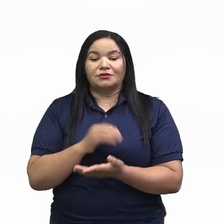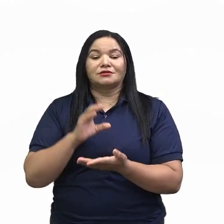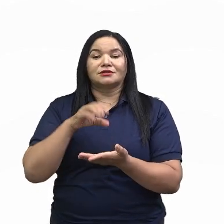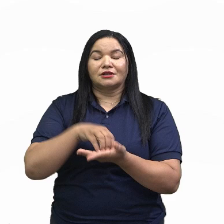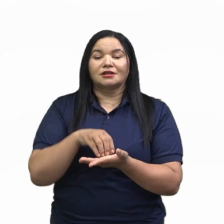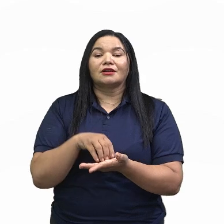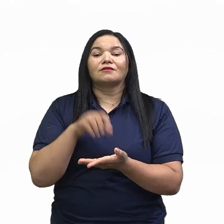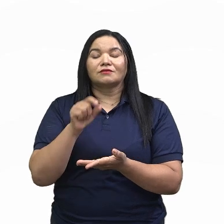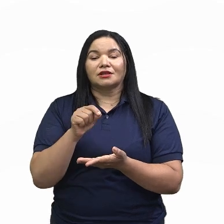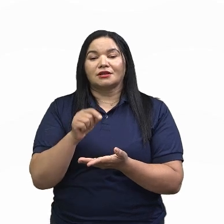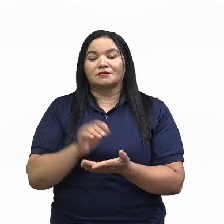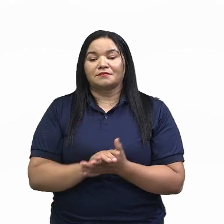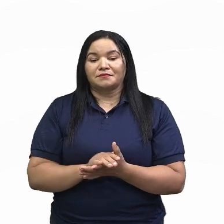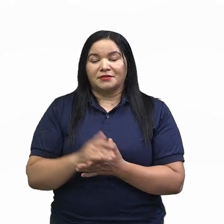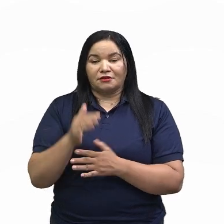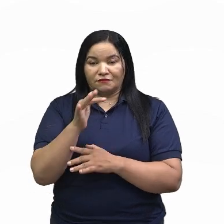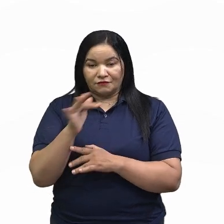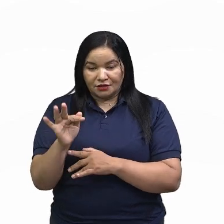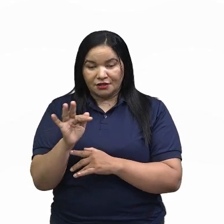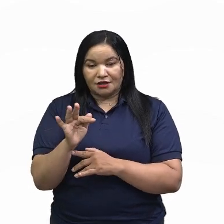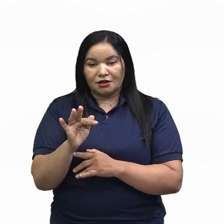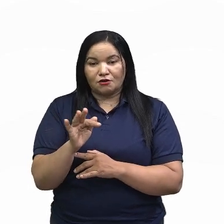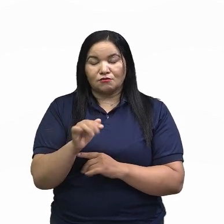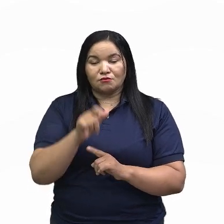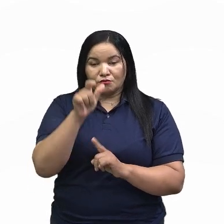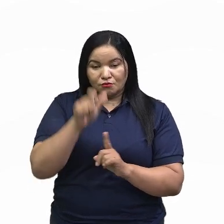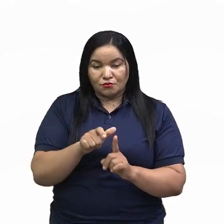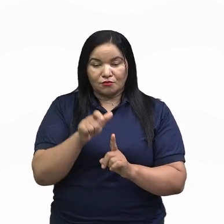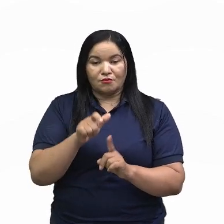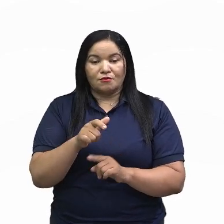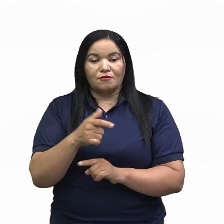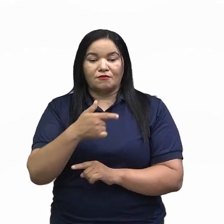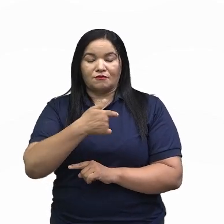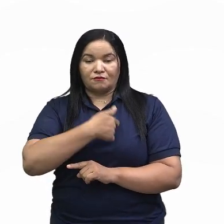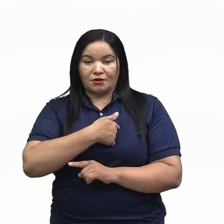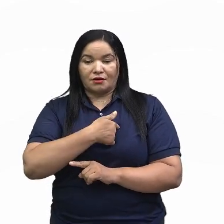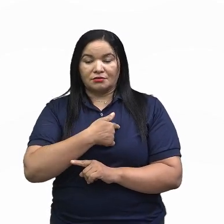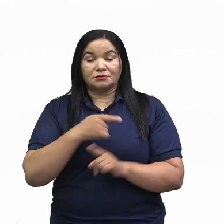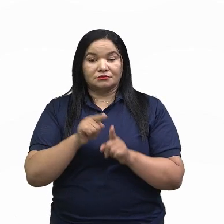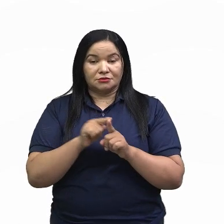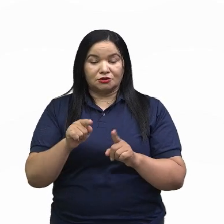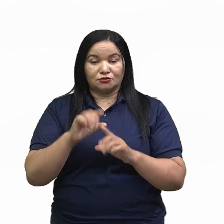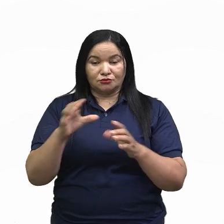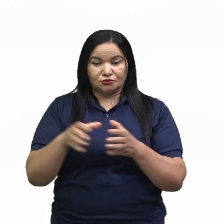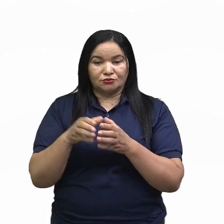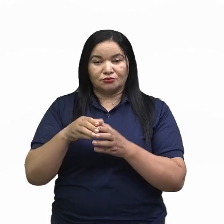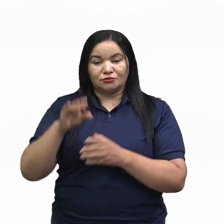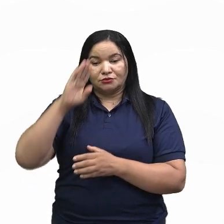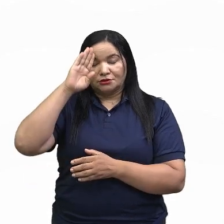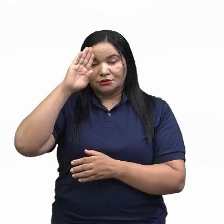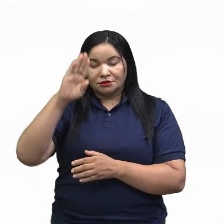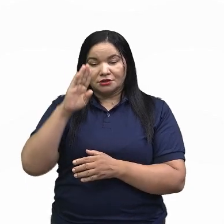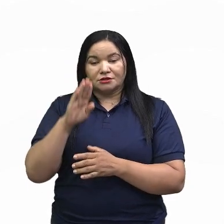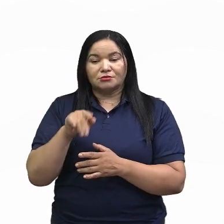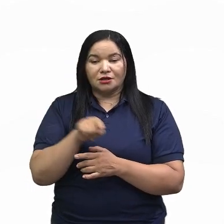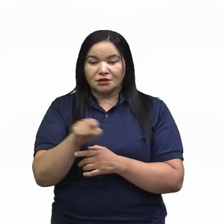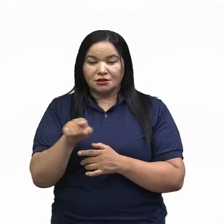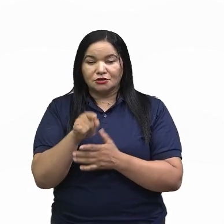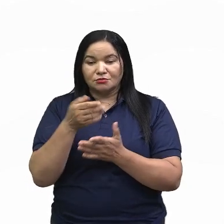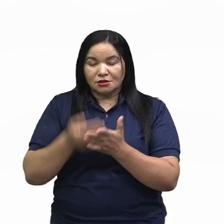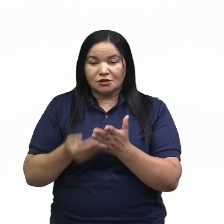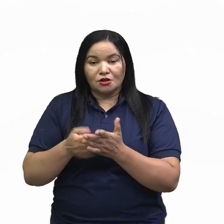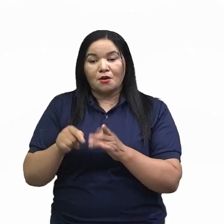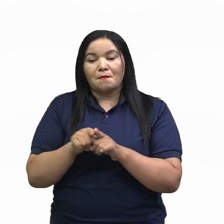governo federal na figura do Vargas, porém, mesmo os derrotados militarmente, a oposição